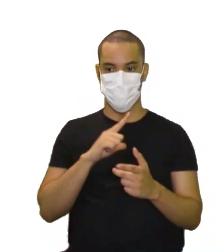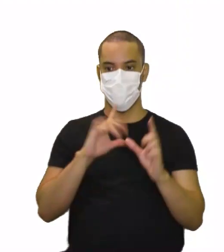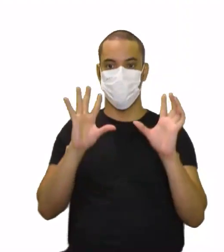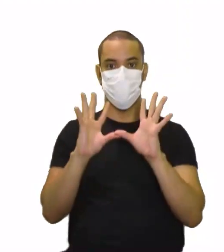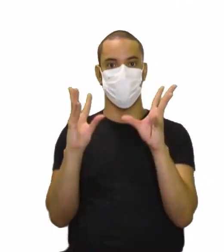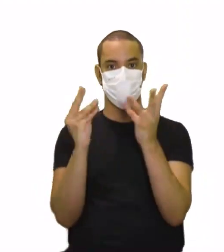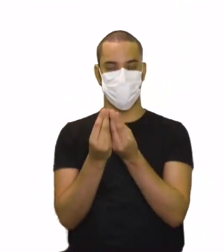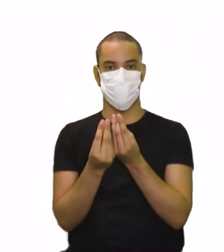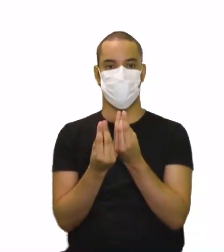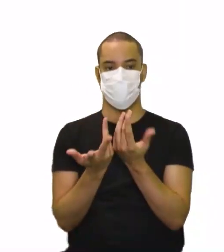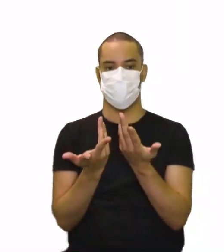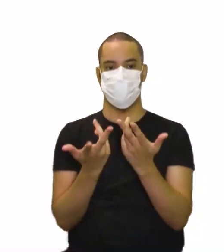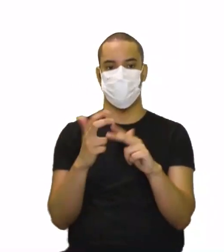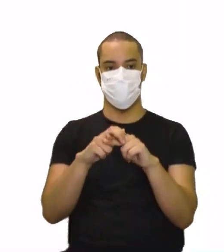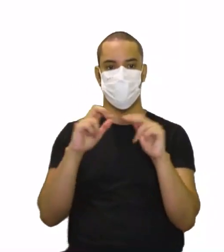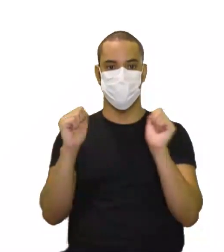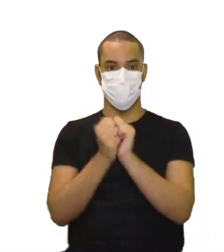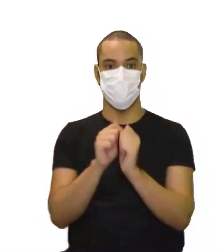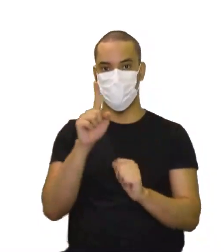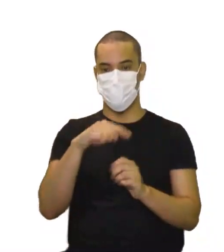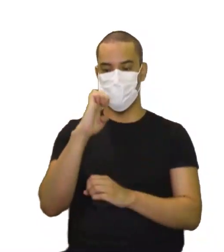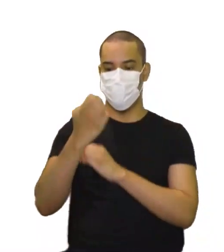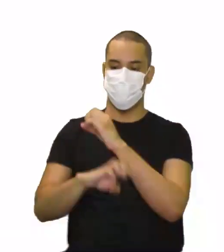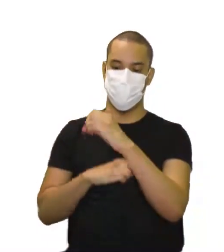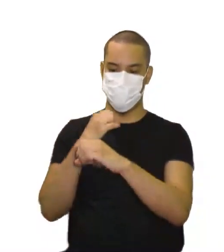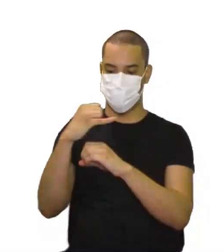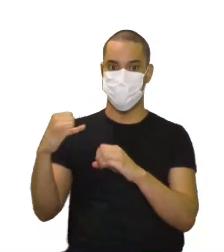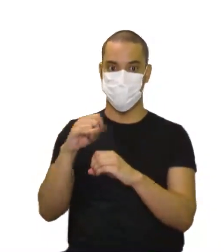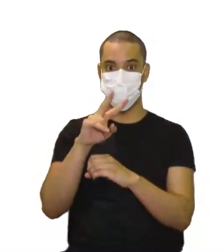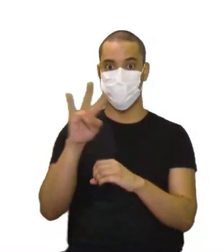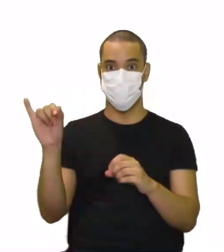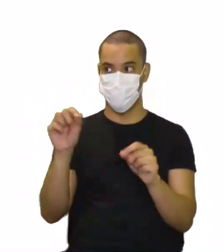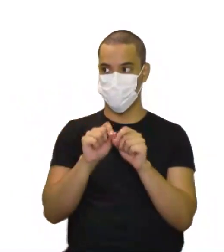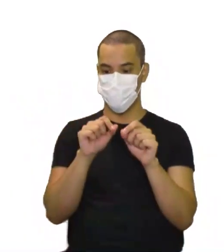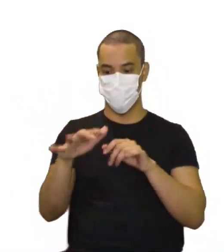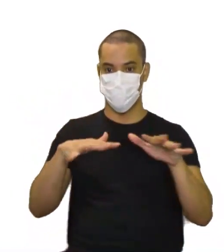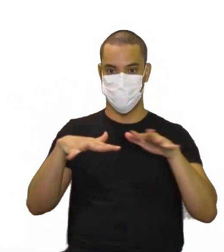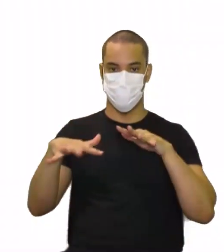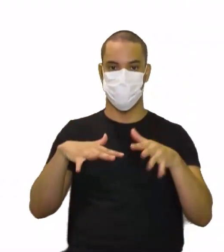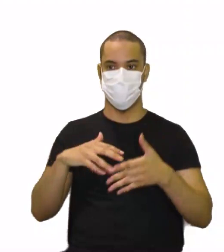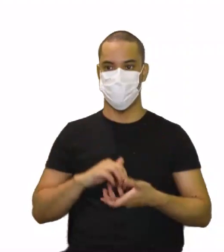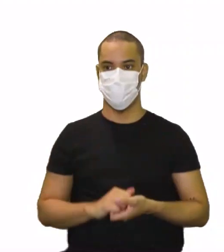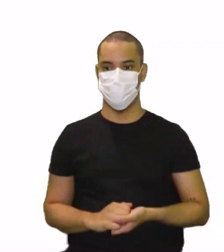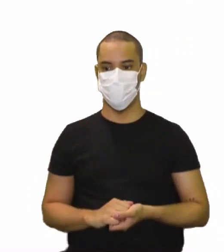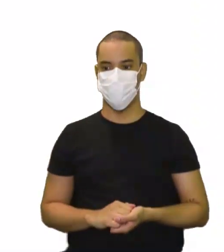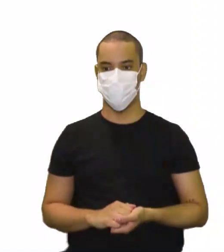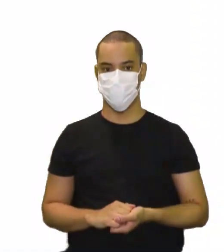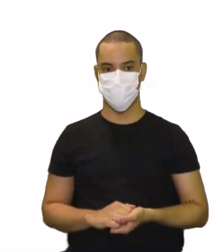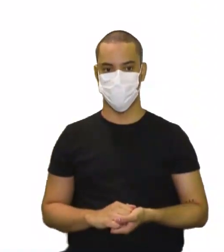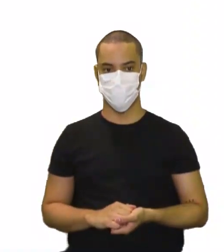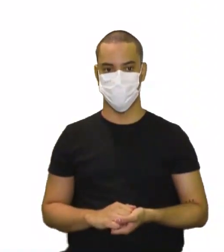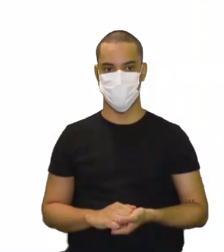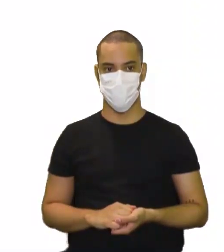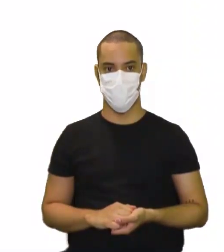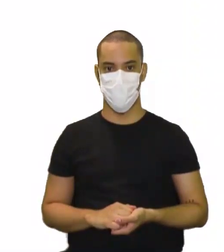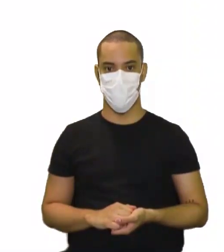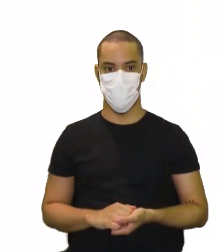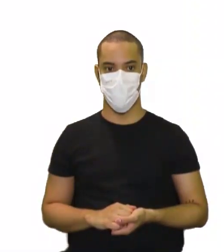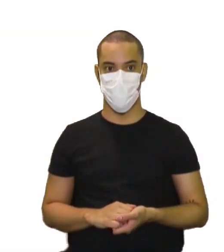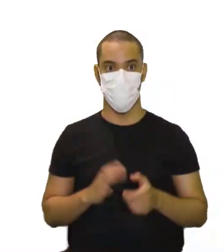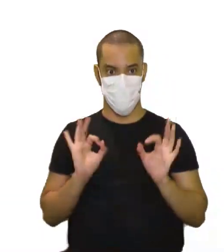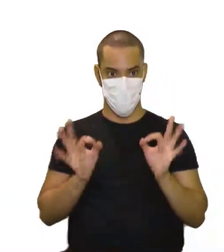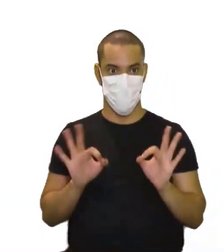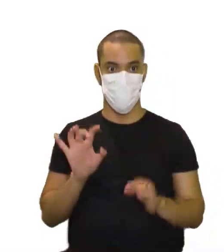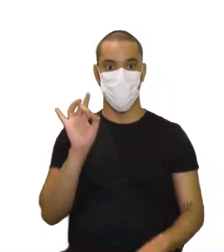partícula portadora de carga, né? Que é o elétron. Então, vai fazer ele se mover aí. Então, aí tudo bem, só